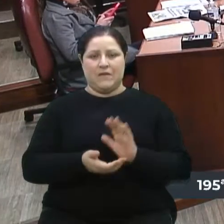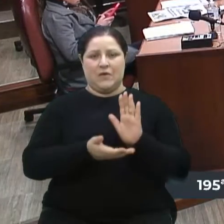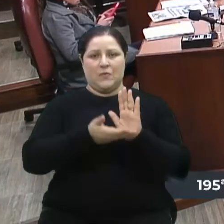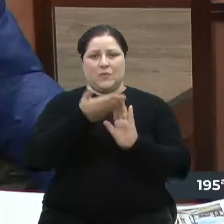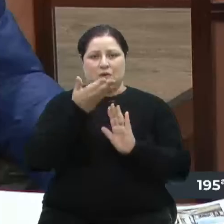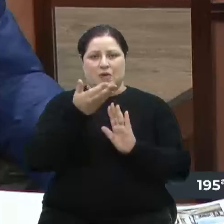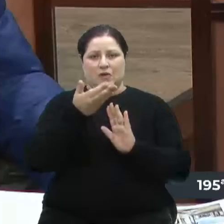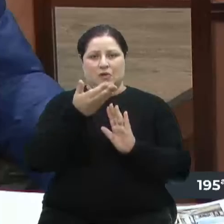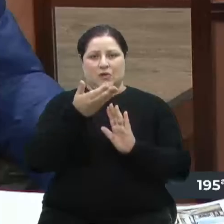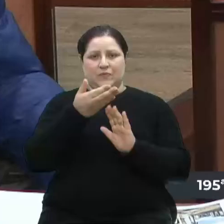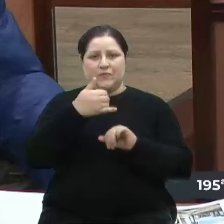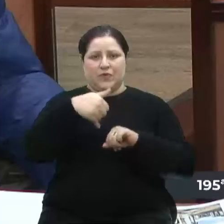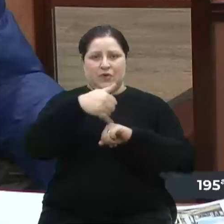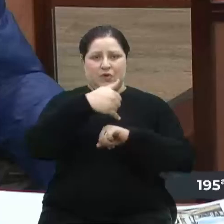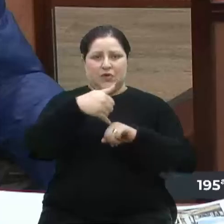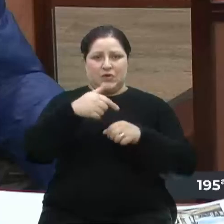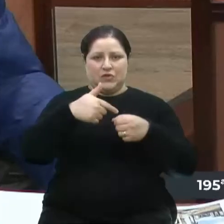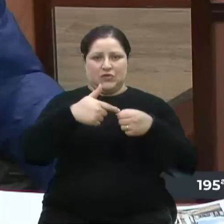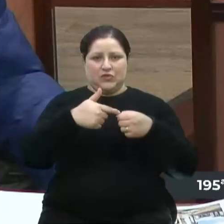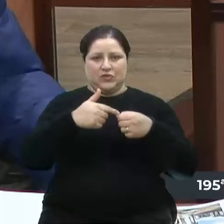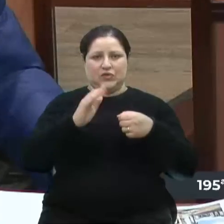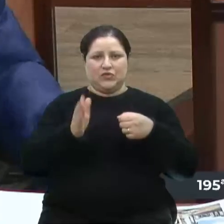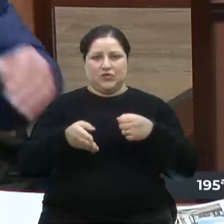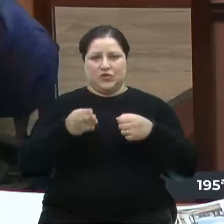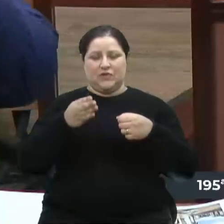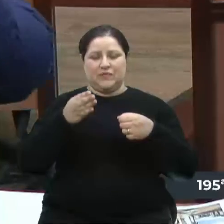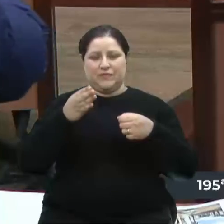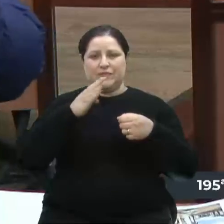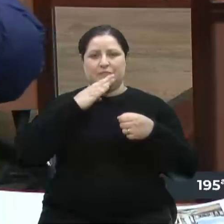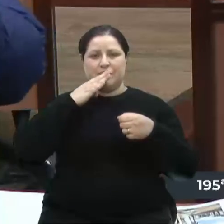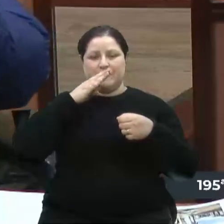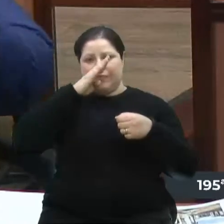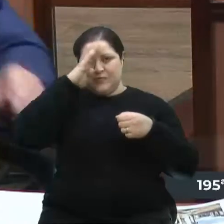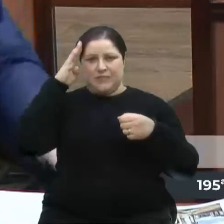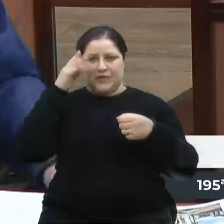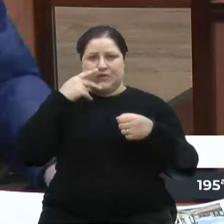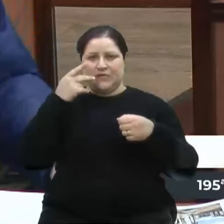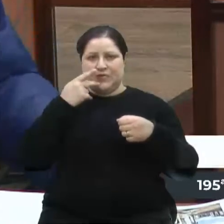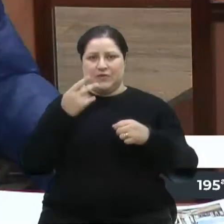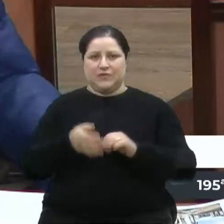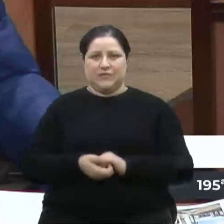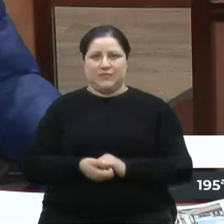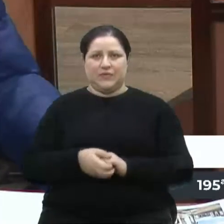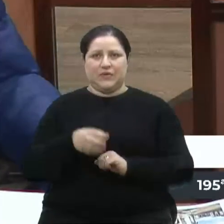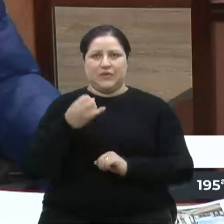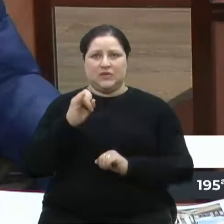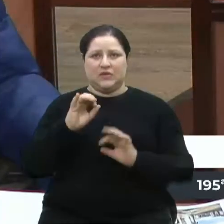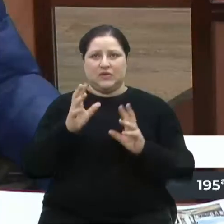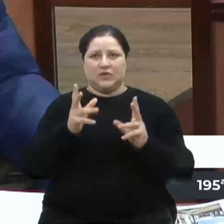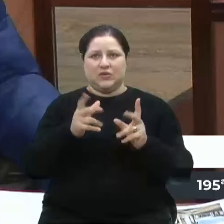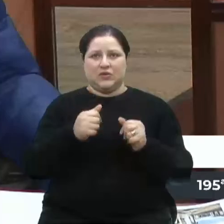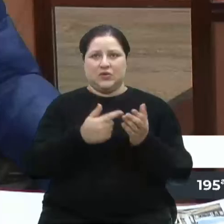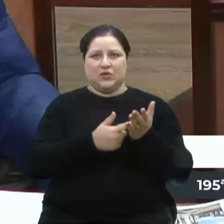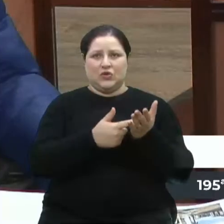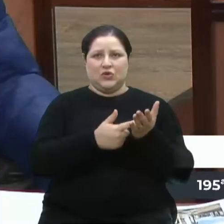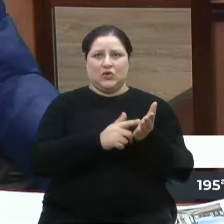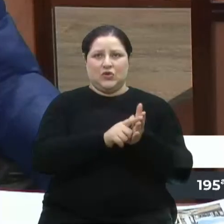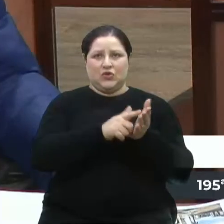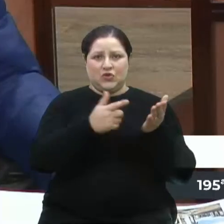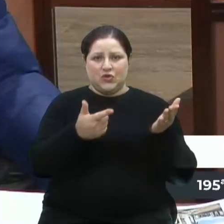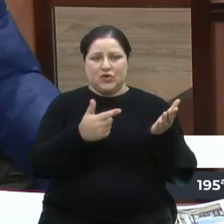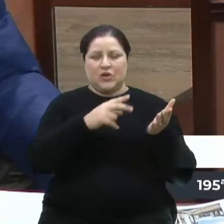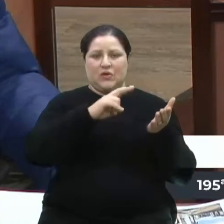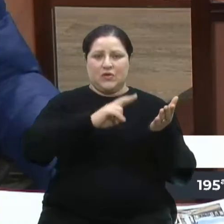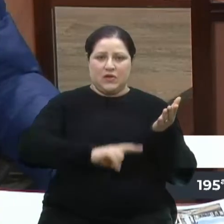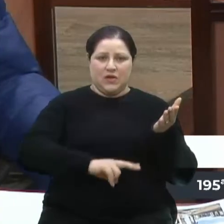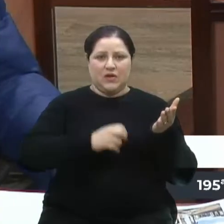do diesel, muito bem abordado pelo vereador Bressan. E se a gente lê, né, todas as matérias, ou se conversar com o